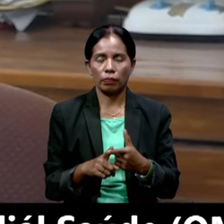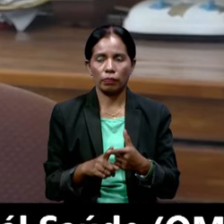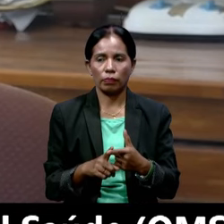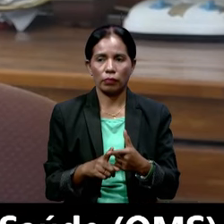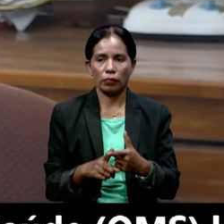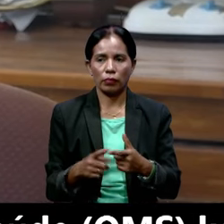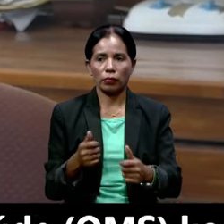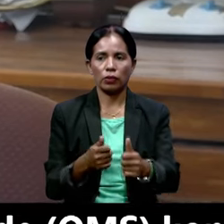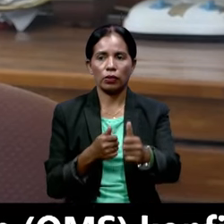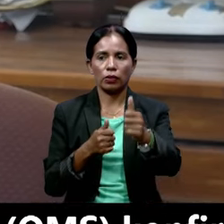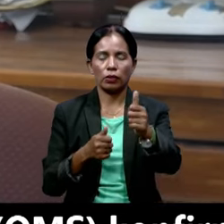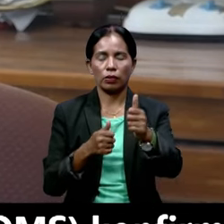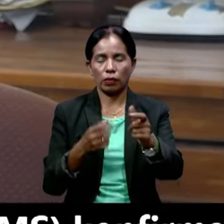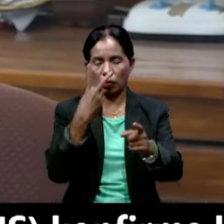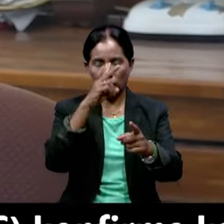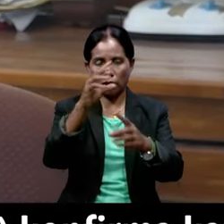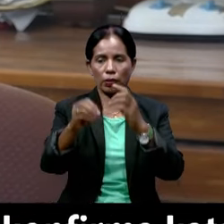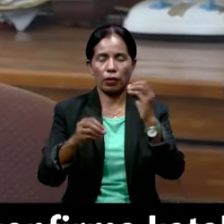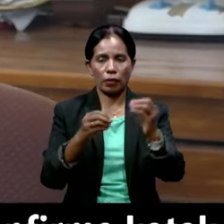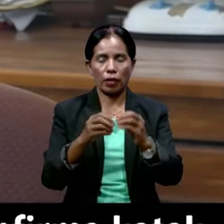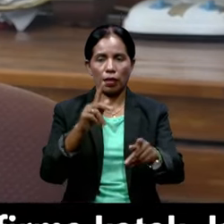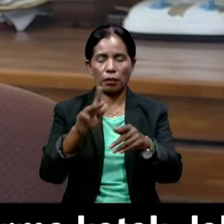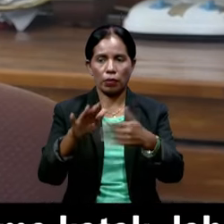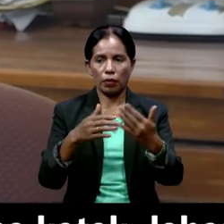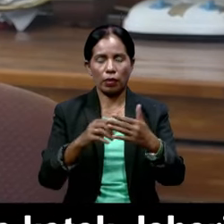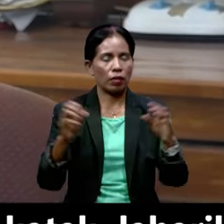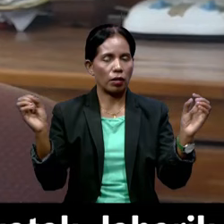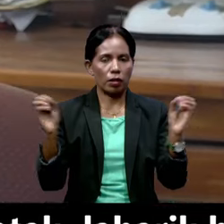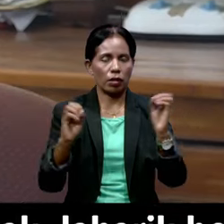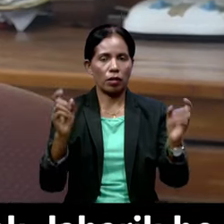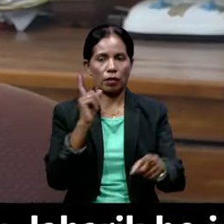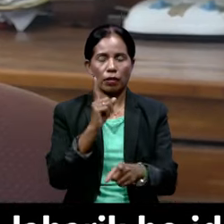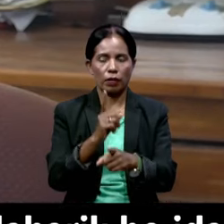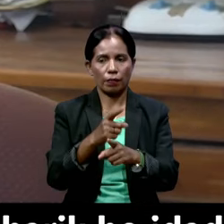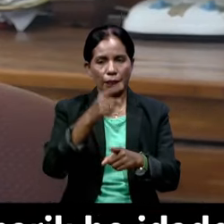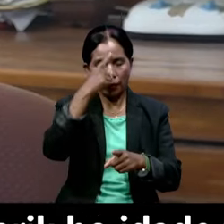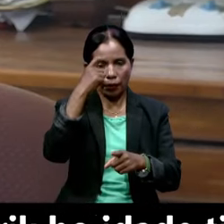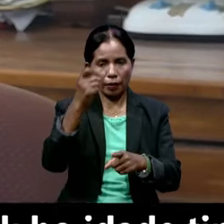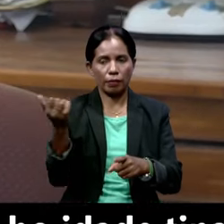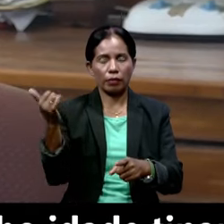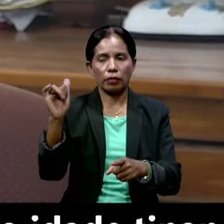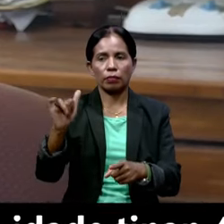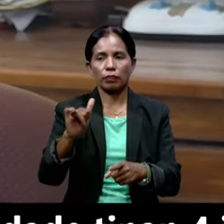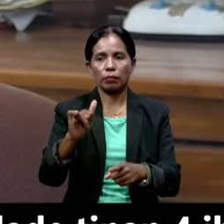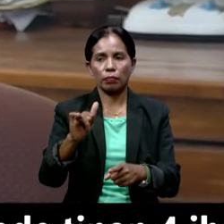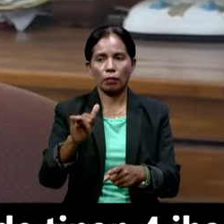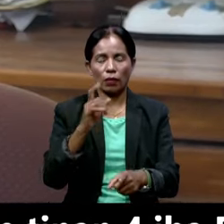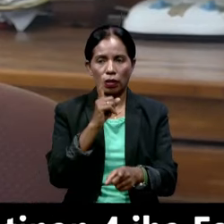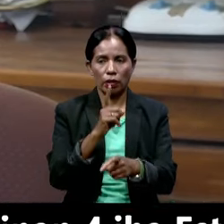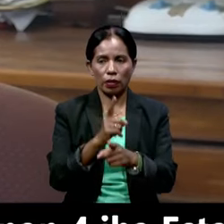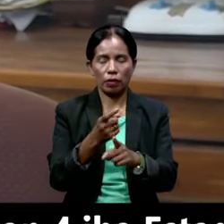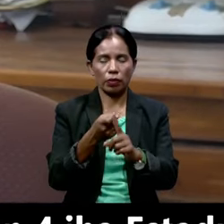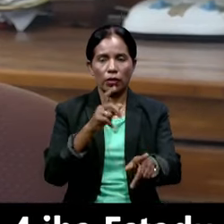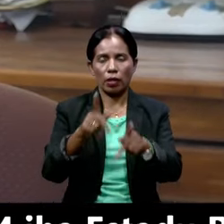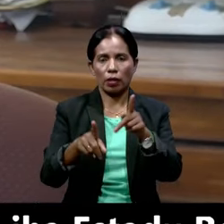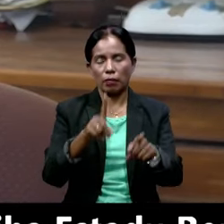base aba konsultoris sirenia mas laos plano ida nebe ke genuini. Lolos maior cidadão